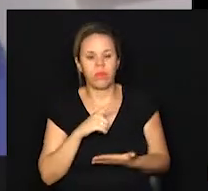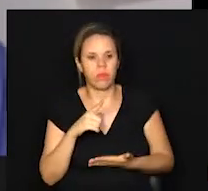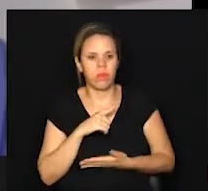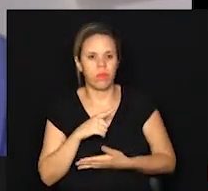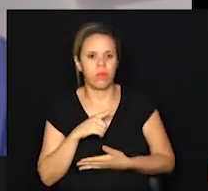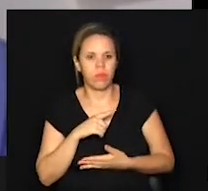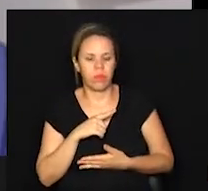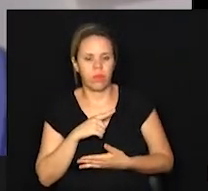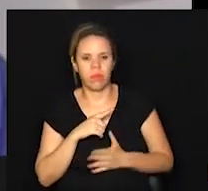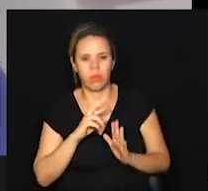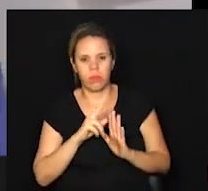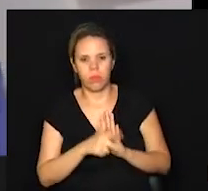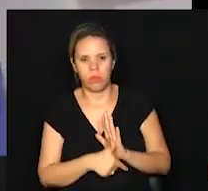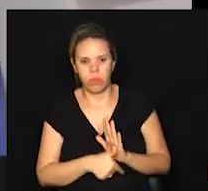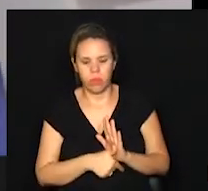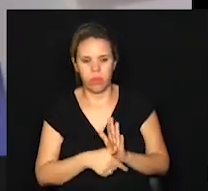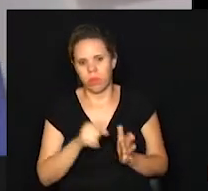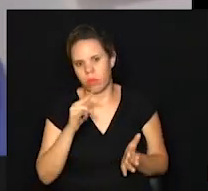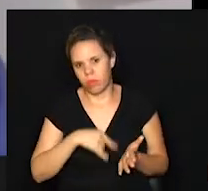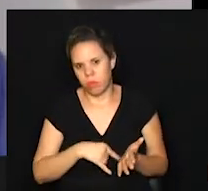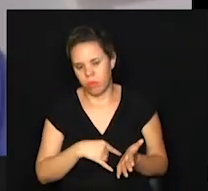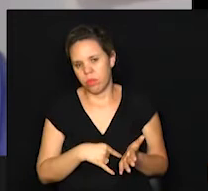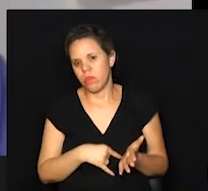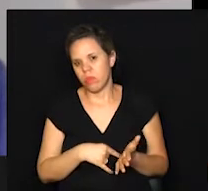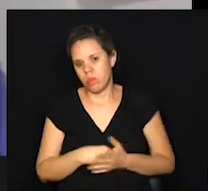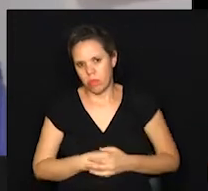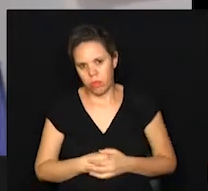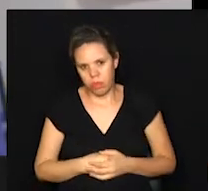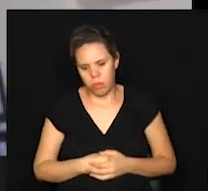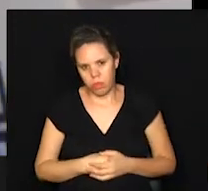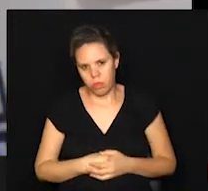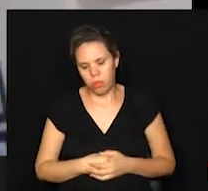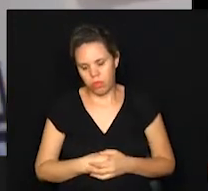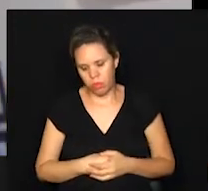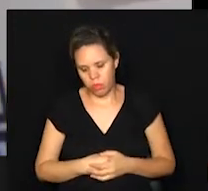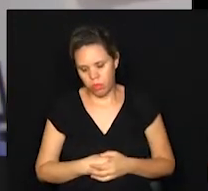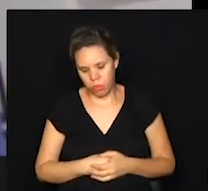uma série de documentos, uma série de